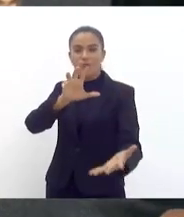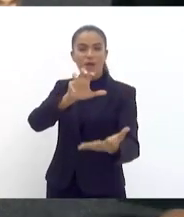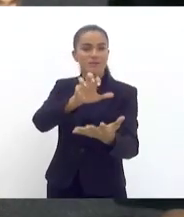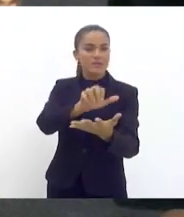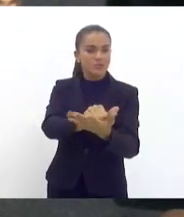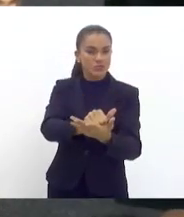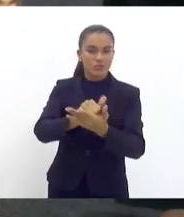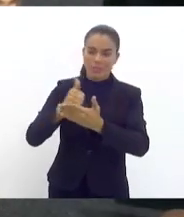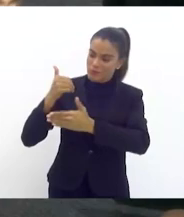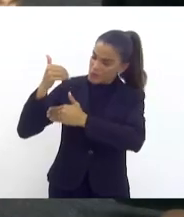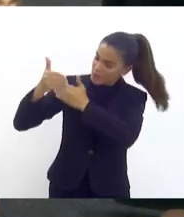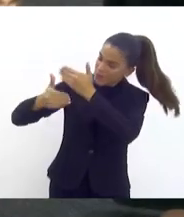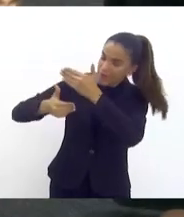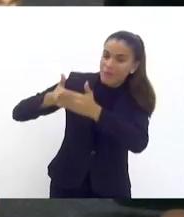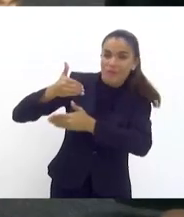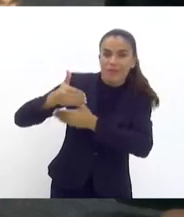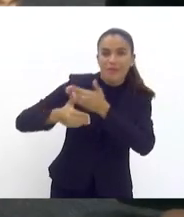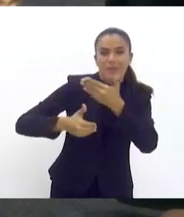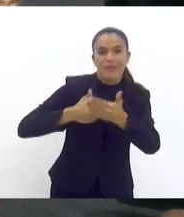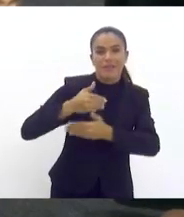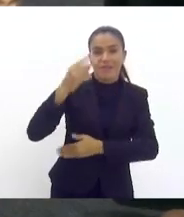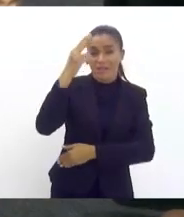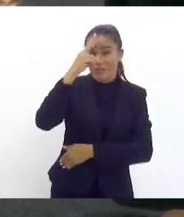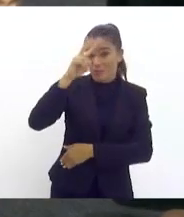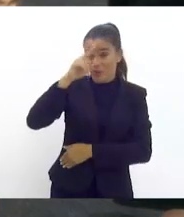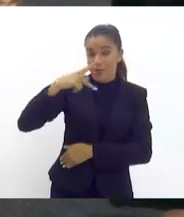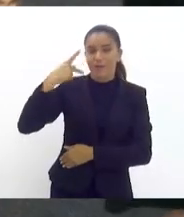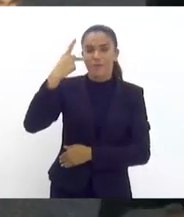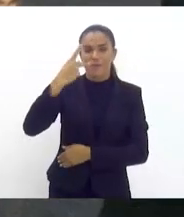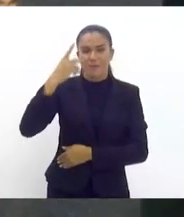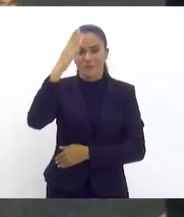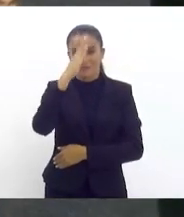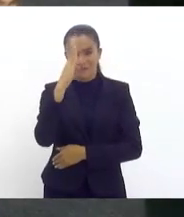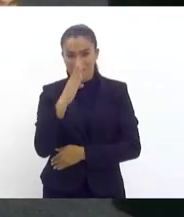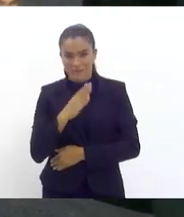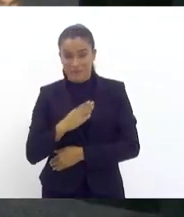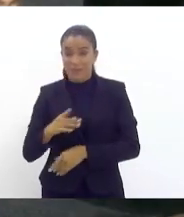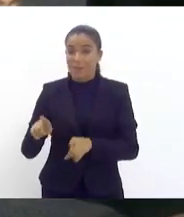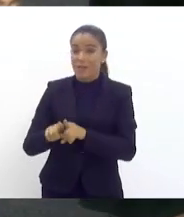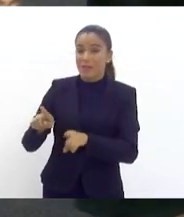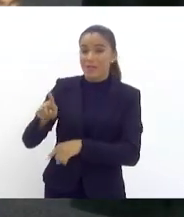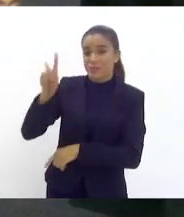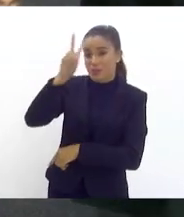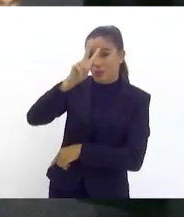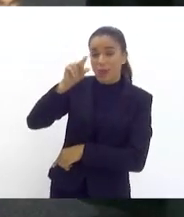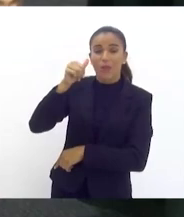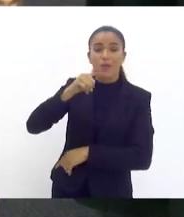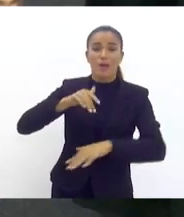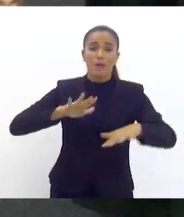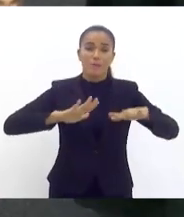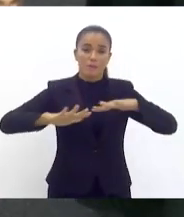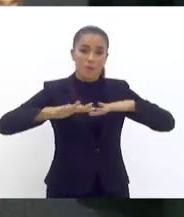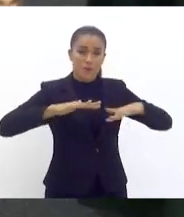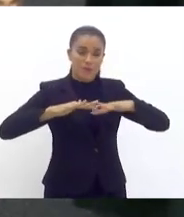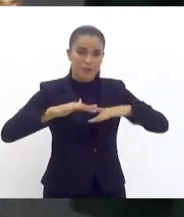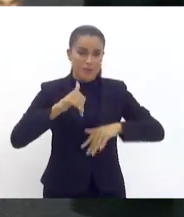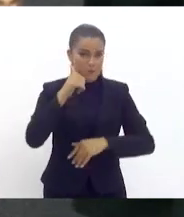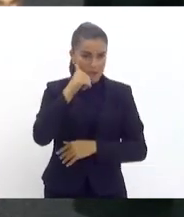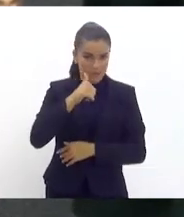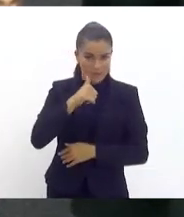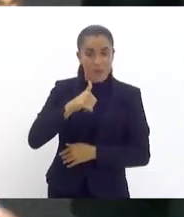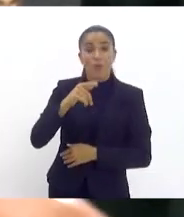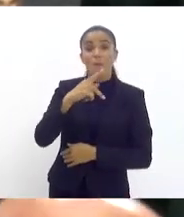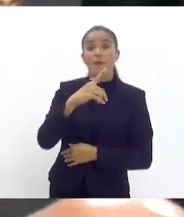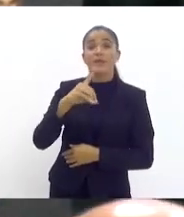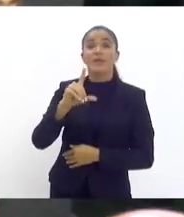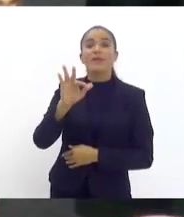sua trajetória na história da política brasileira e na história do movimento de mulheres. Por isso, o PDT vota